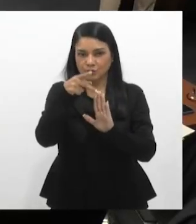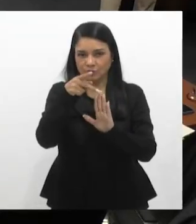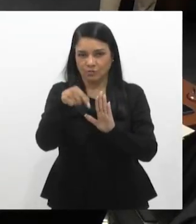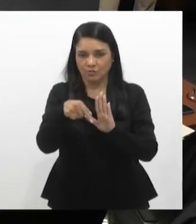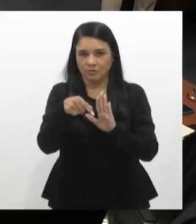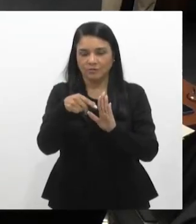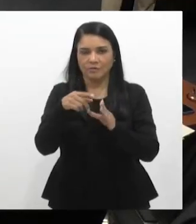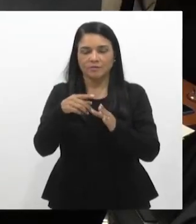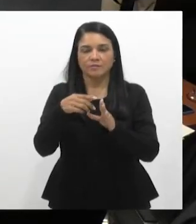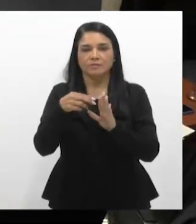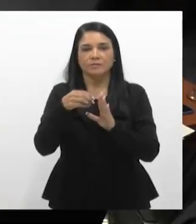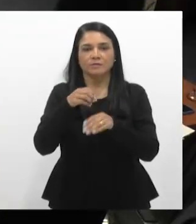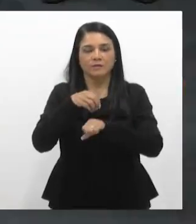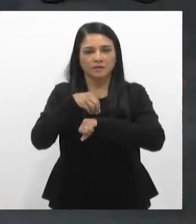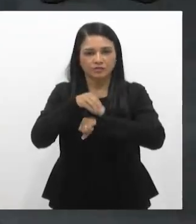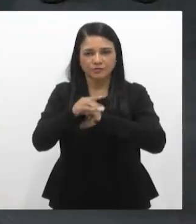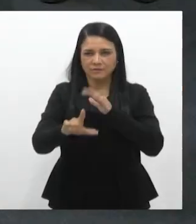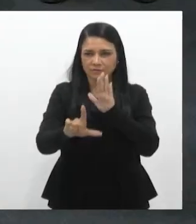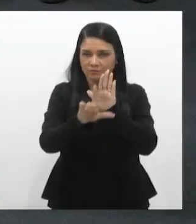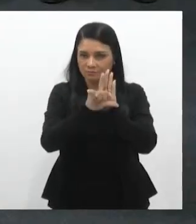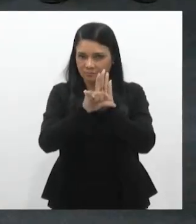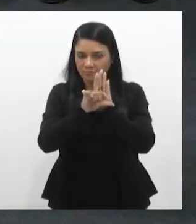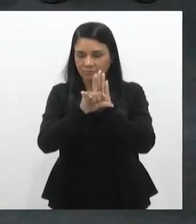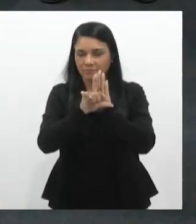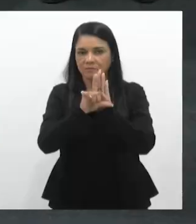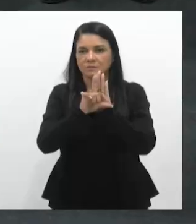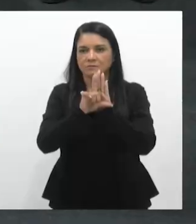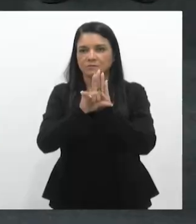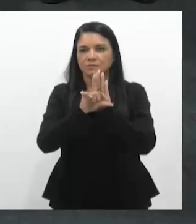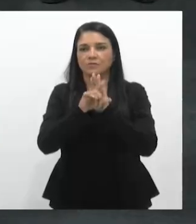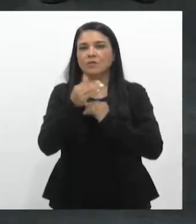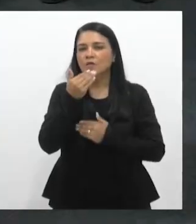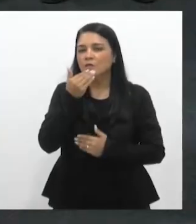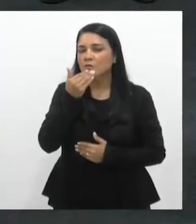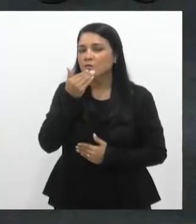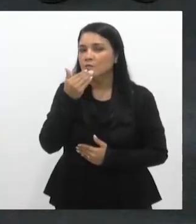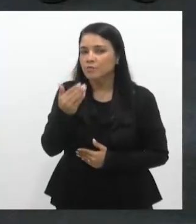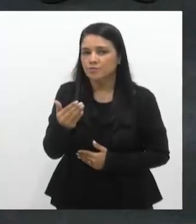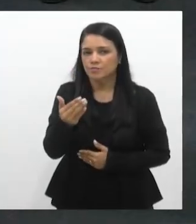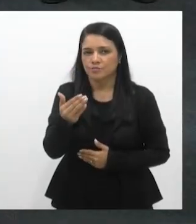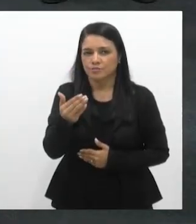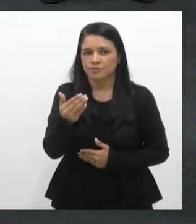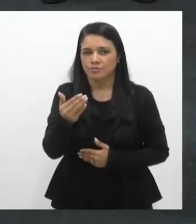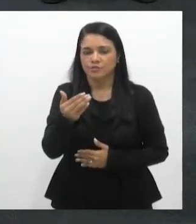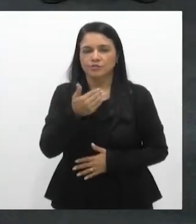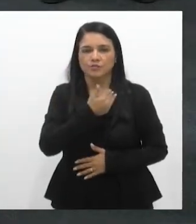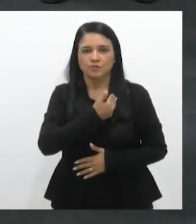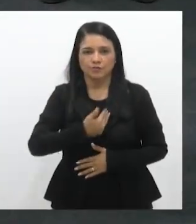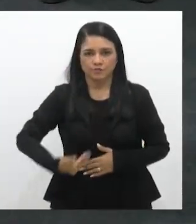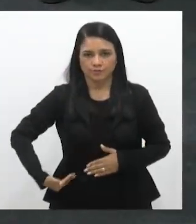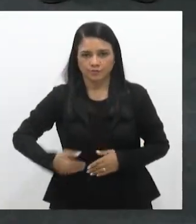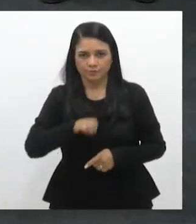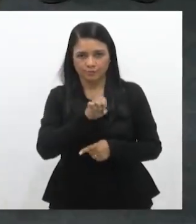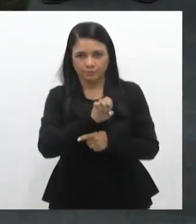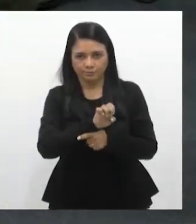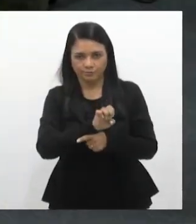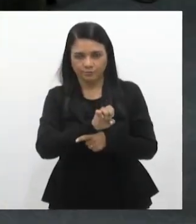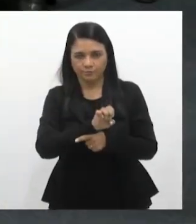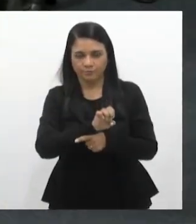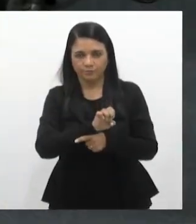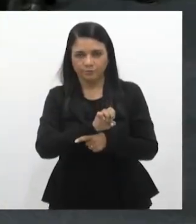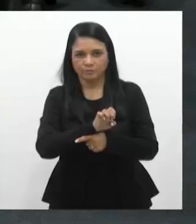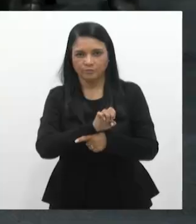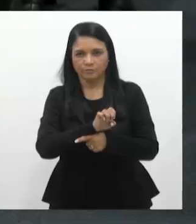uma indicação legislativa, onde eu peço ao governo do Estado